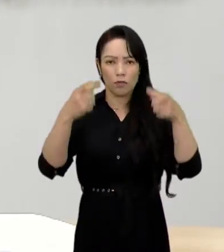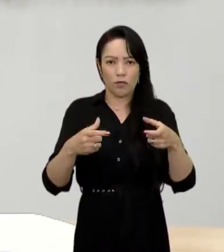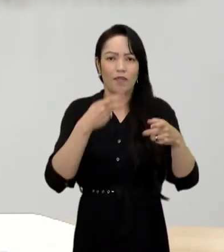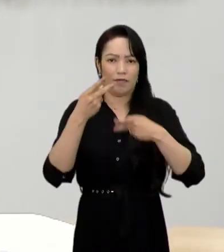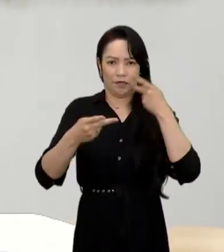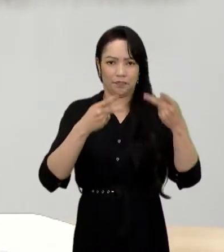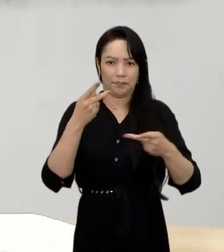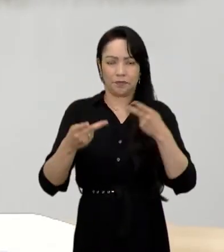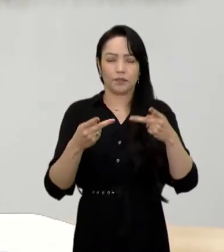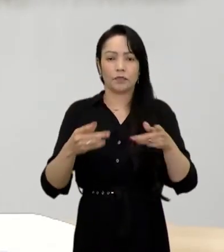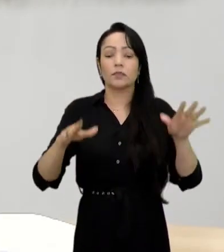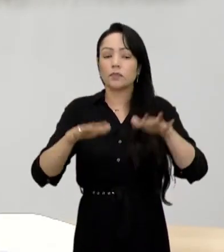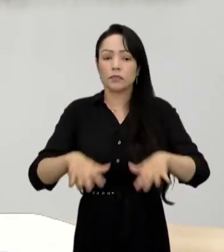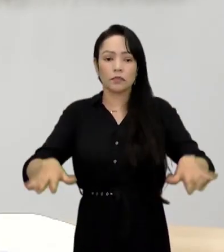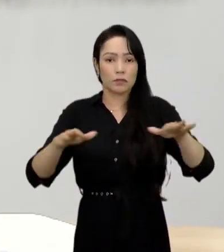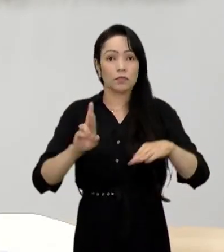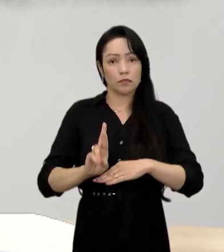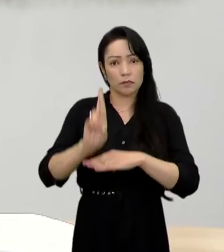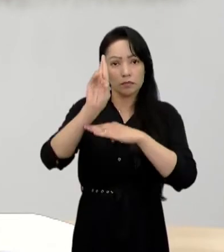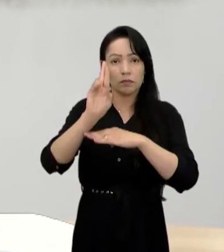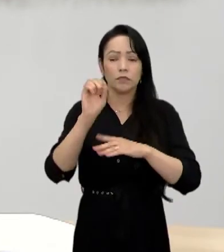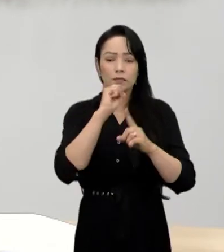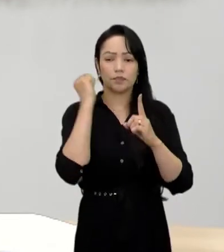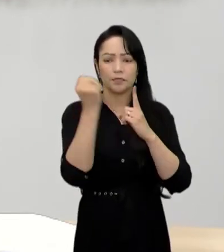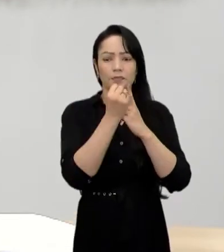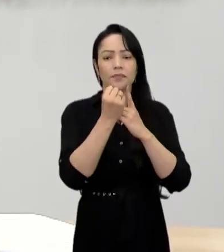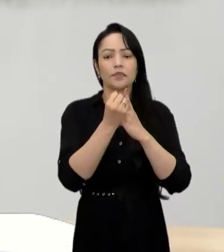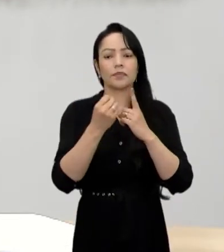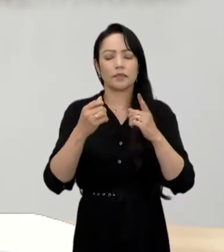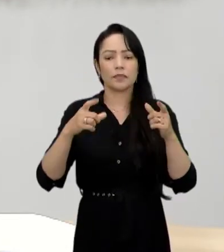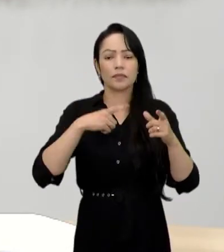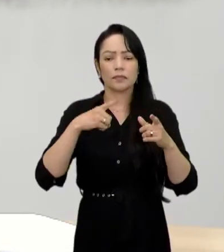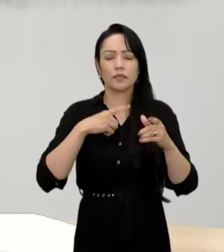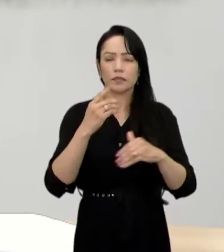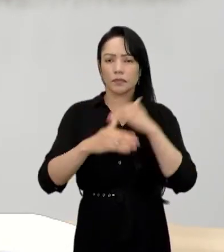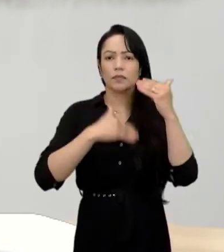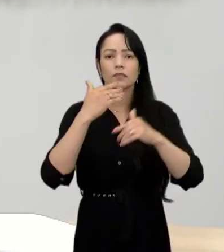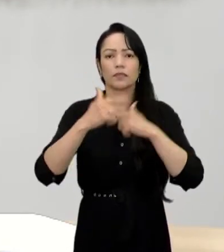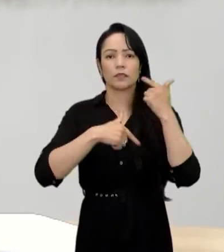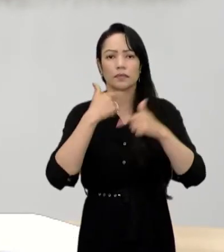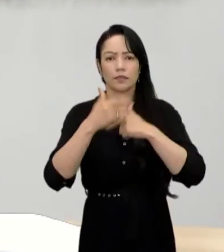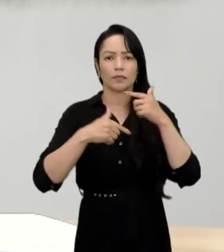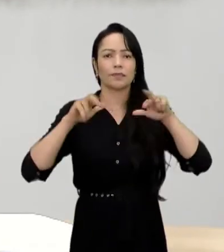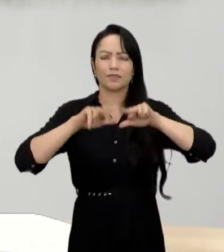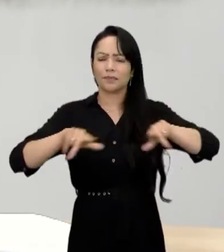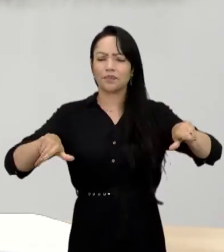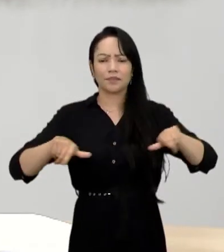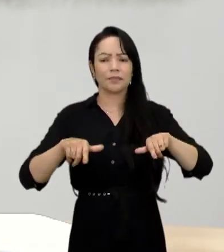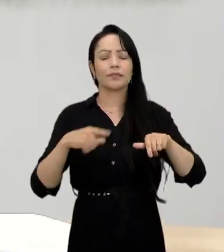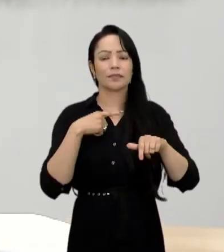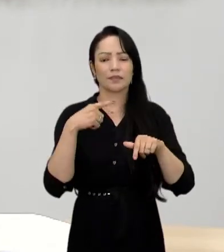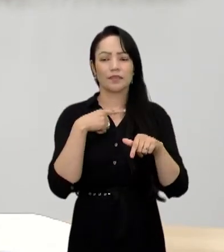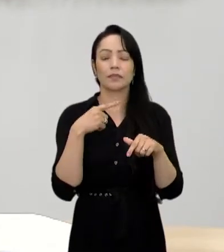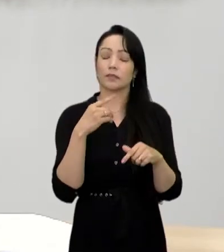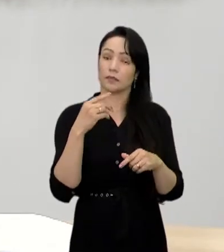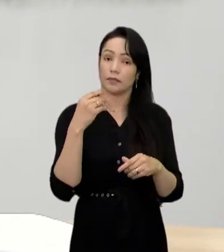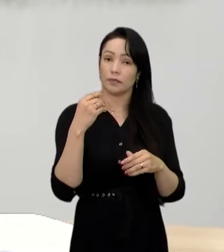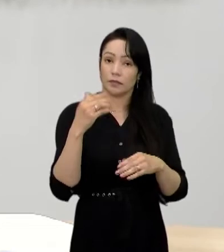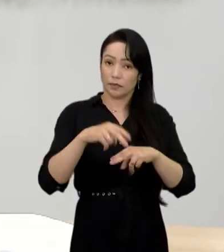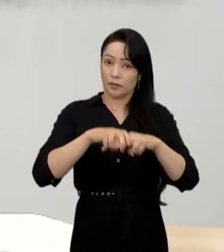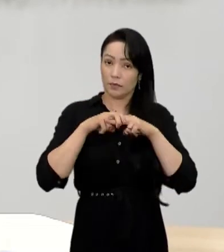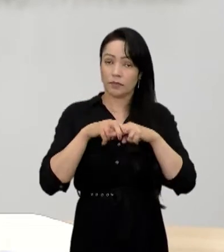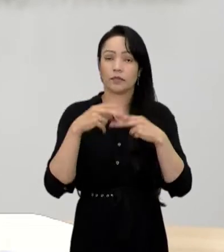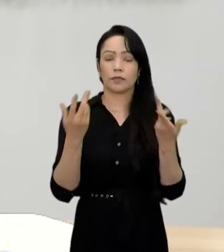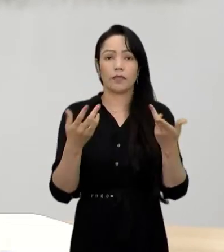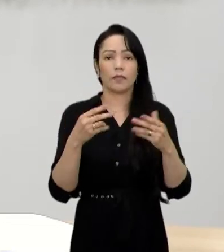fala, pelo espaço de representação social que ocupa no desempenhar de seus vários papéis, revelando, portanto, a sua